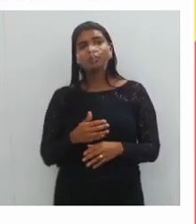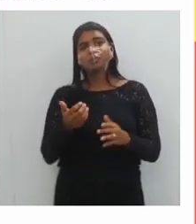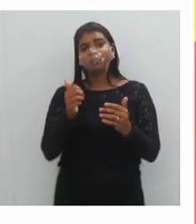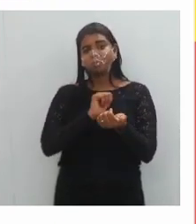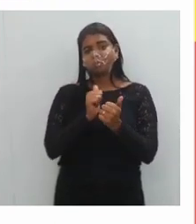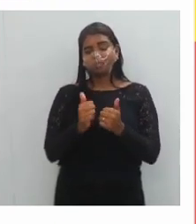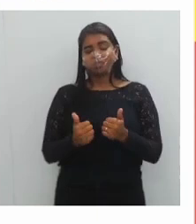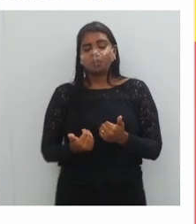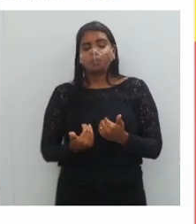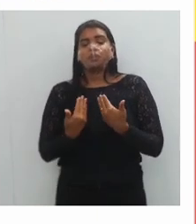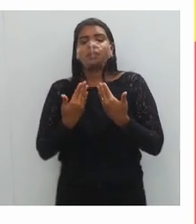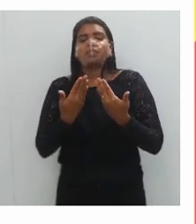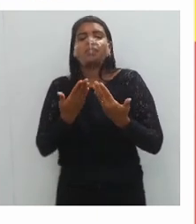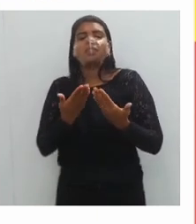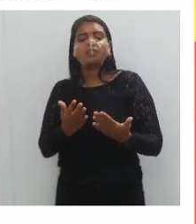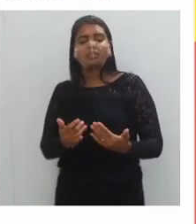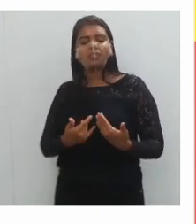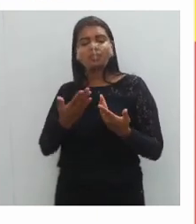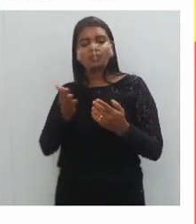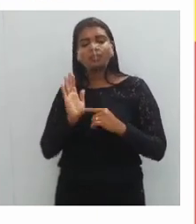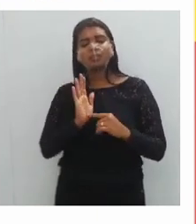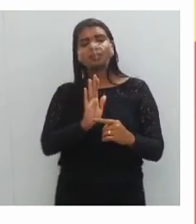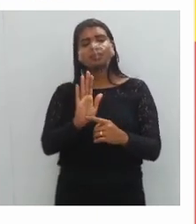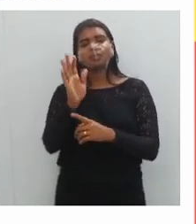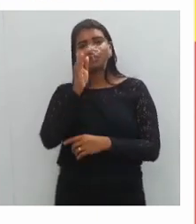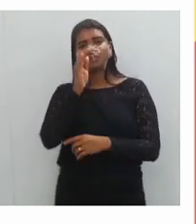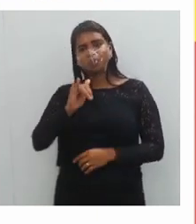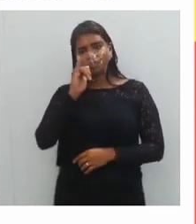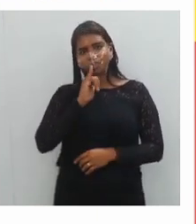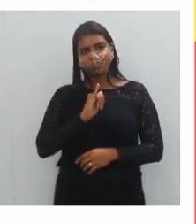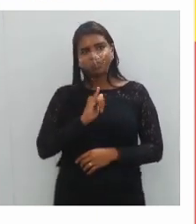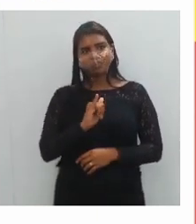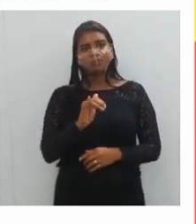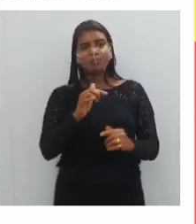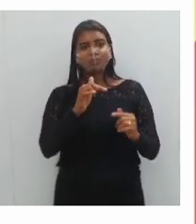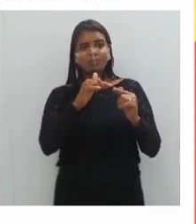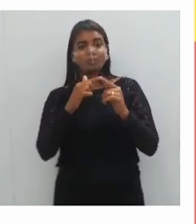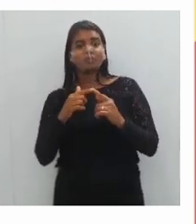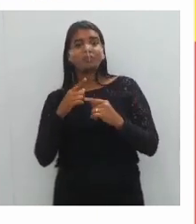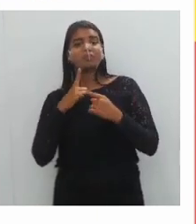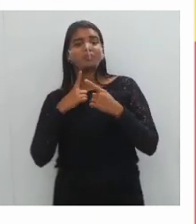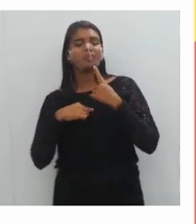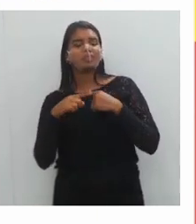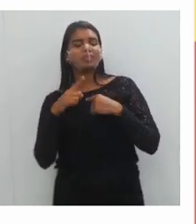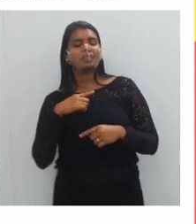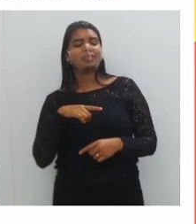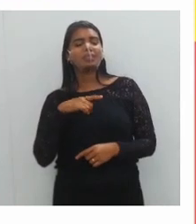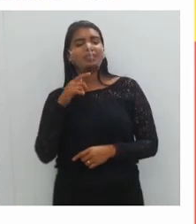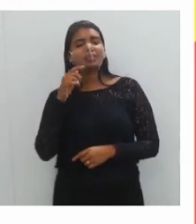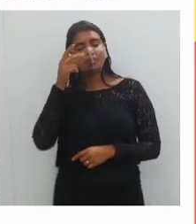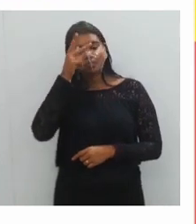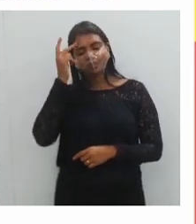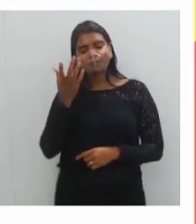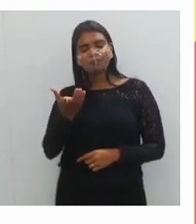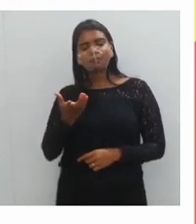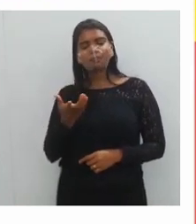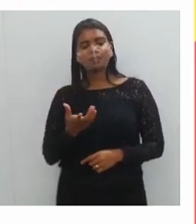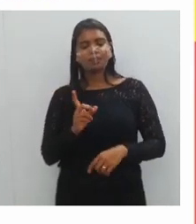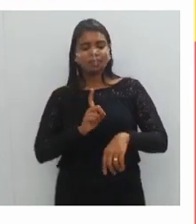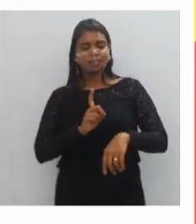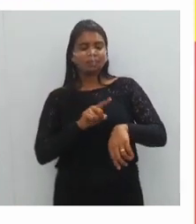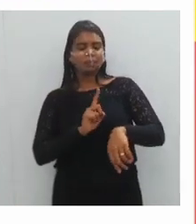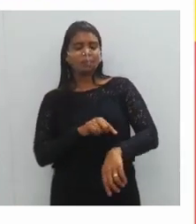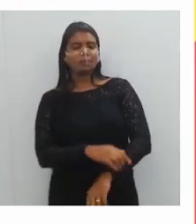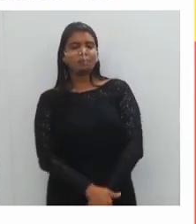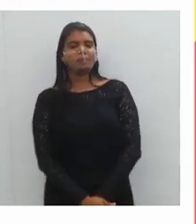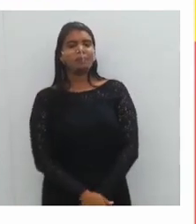da indução ao elaborar o discurso de acordo com os anseios do consumidor.